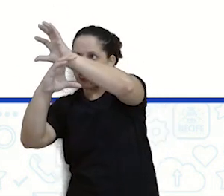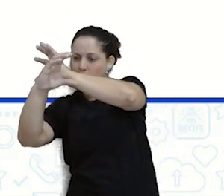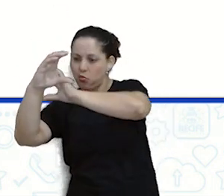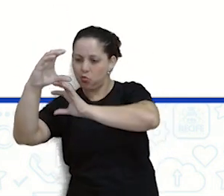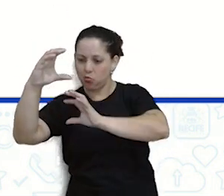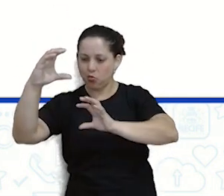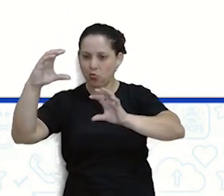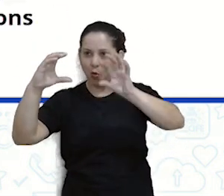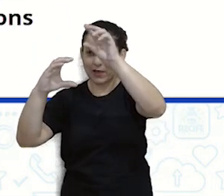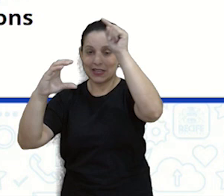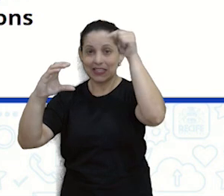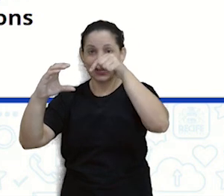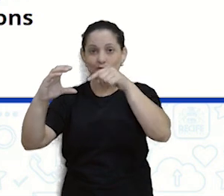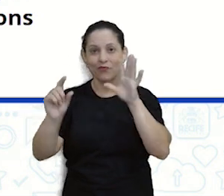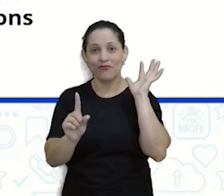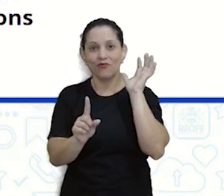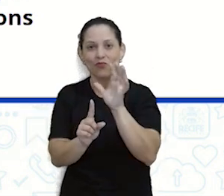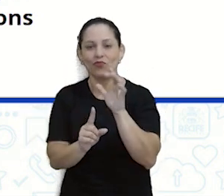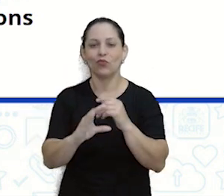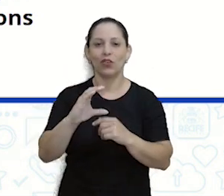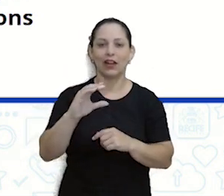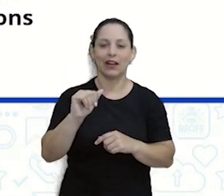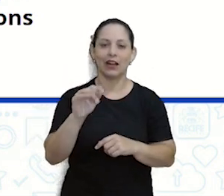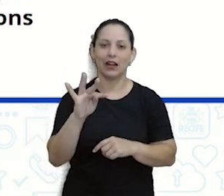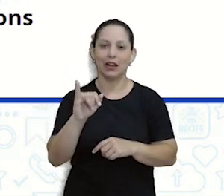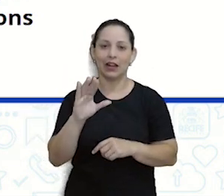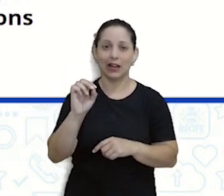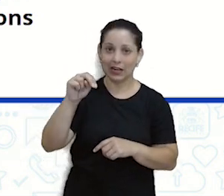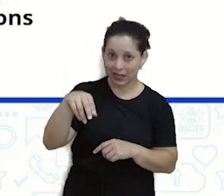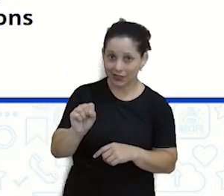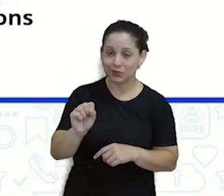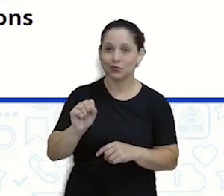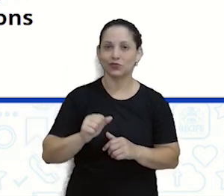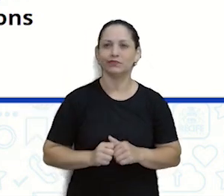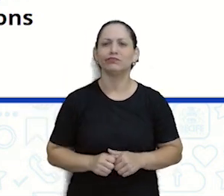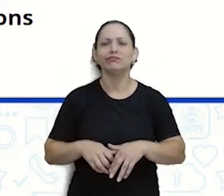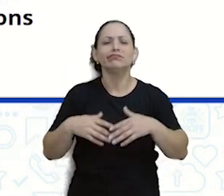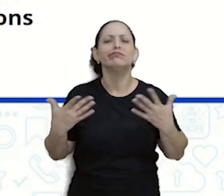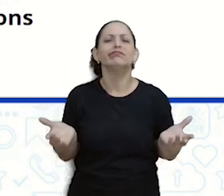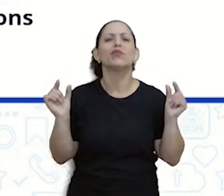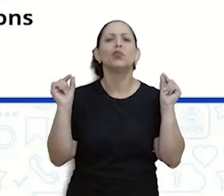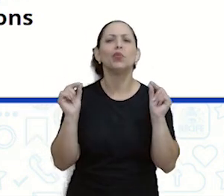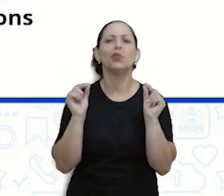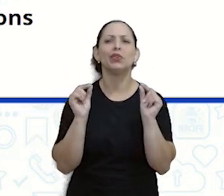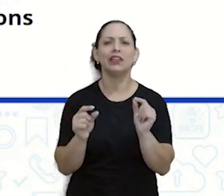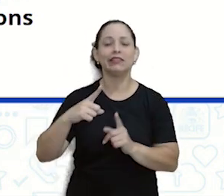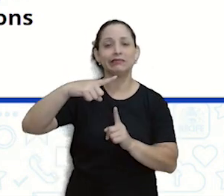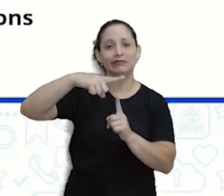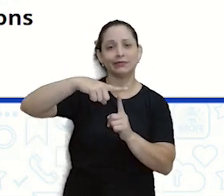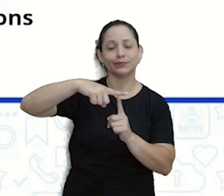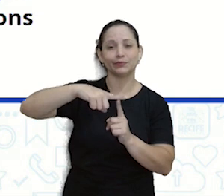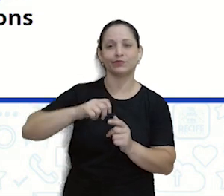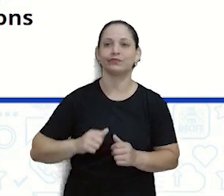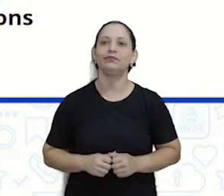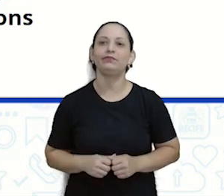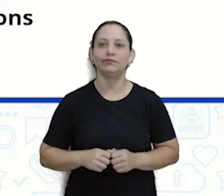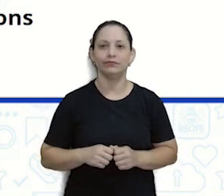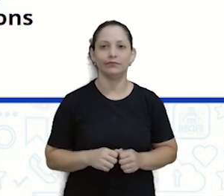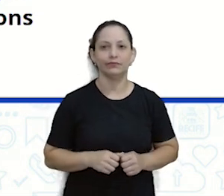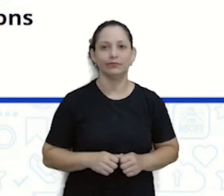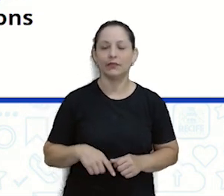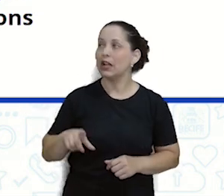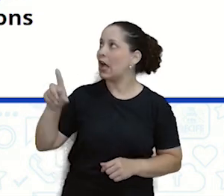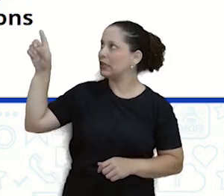de cátions, tá certo? Então, olha lá, o cátion do metal e os elétrons livres, né? Então, nessa